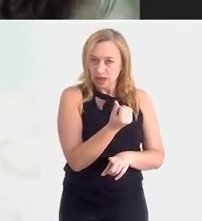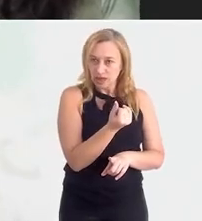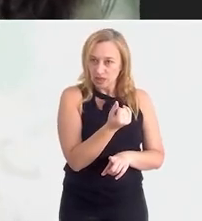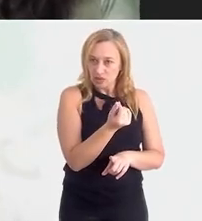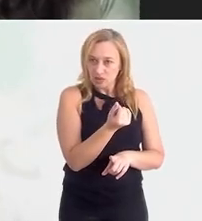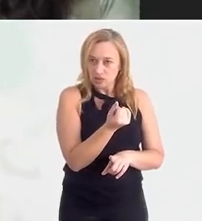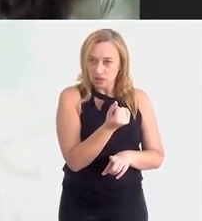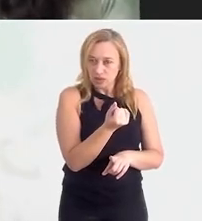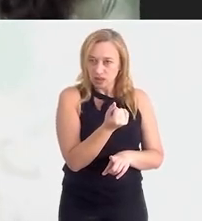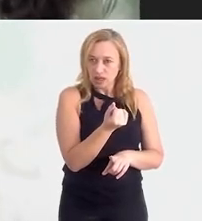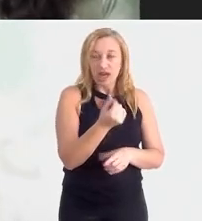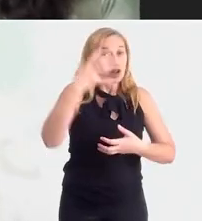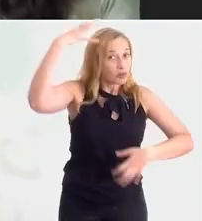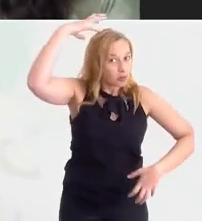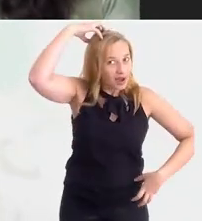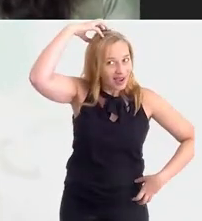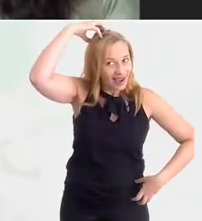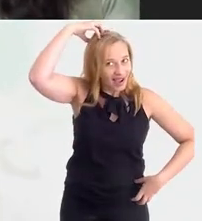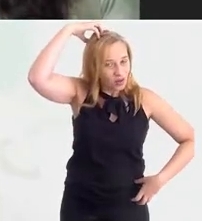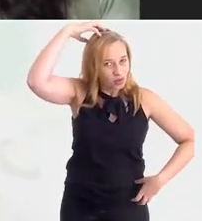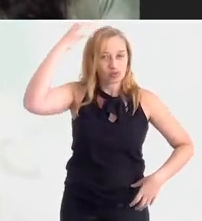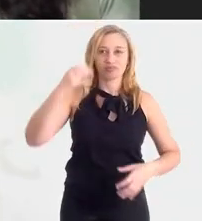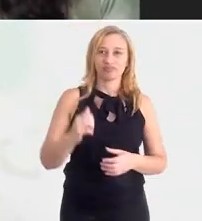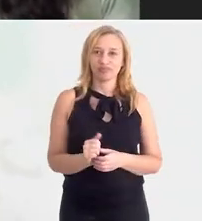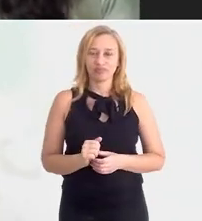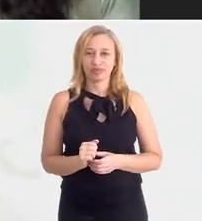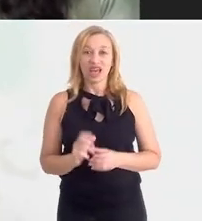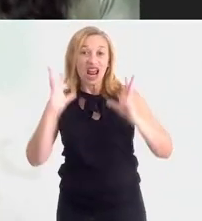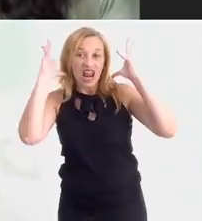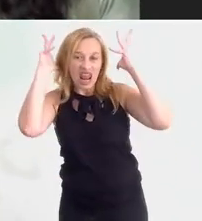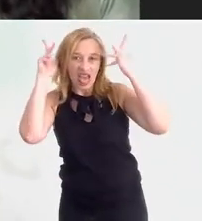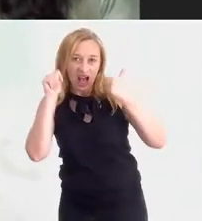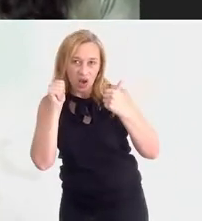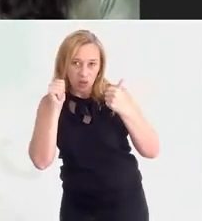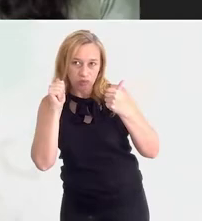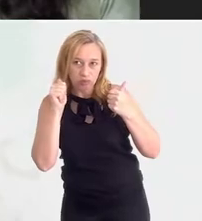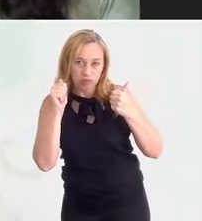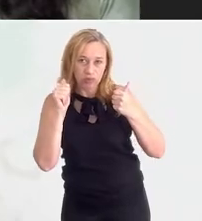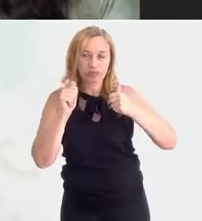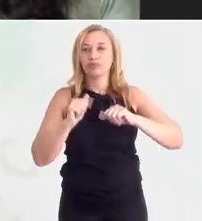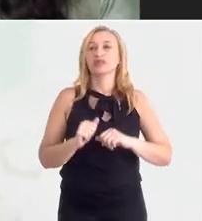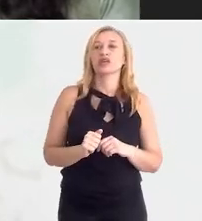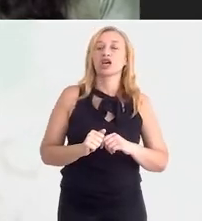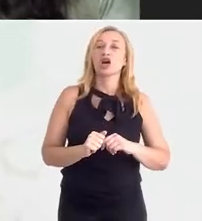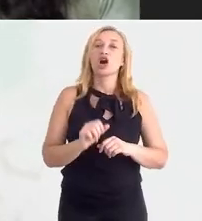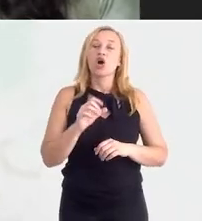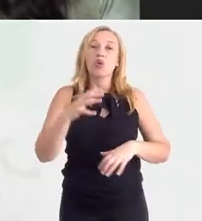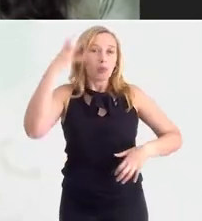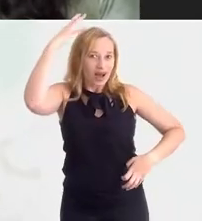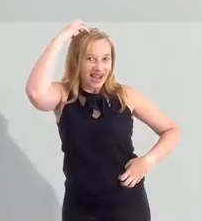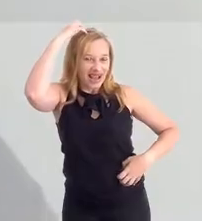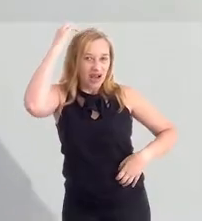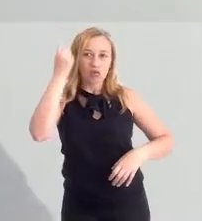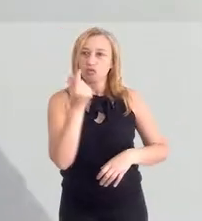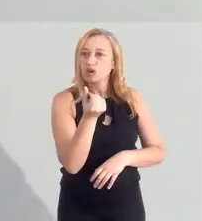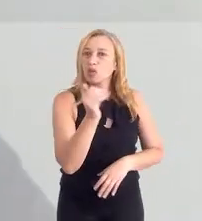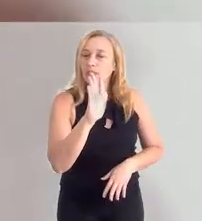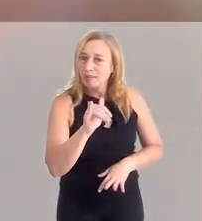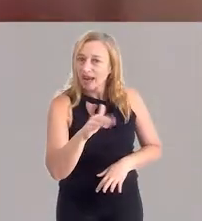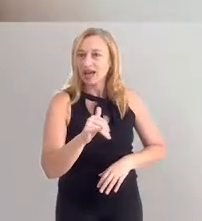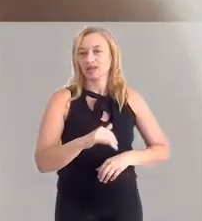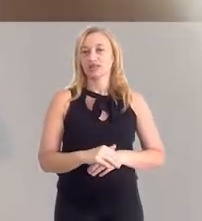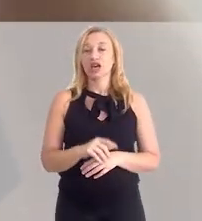se fosse hoje, sei lá, R$ 8, o leão seria 20, alguma coisa assim. Eu só podia comprar o macaco. Tirei as moedas,